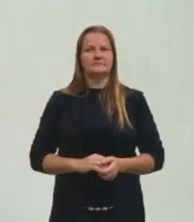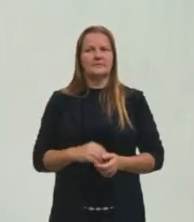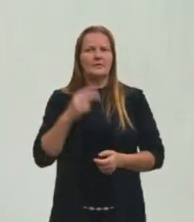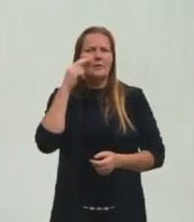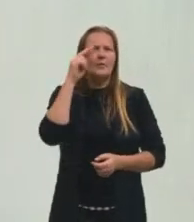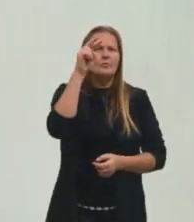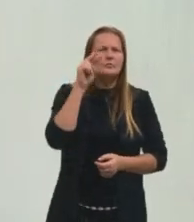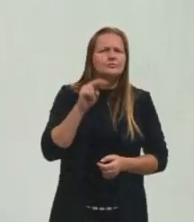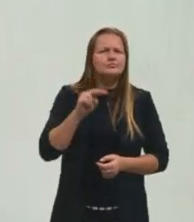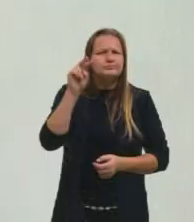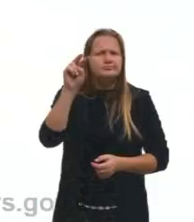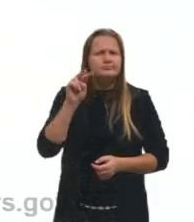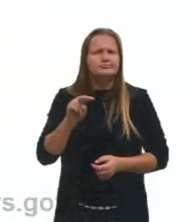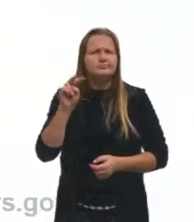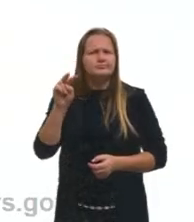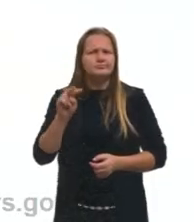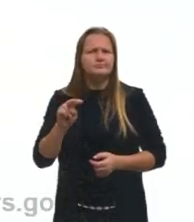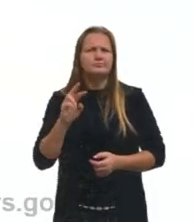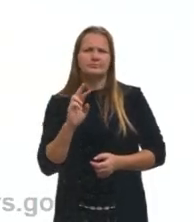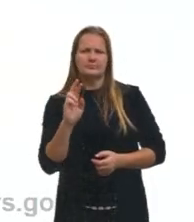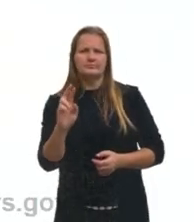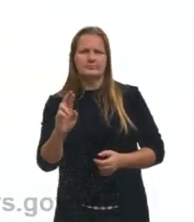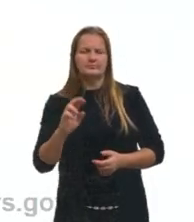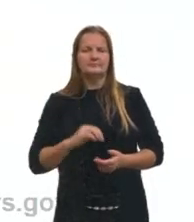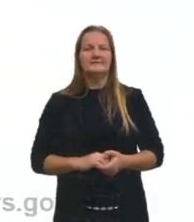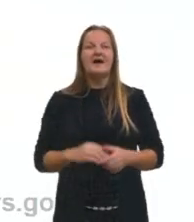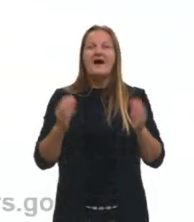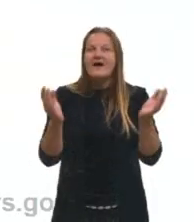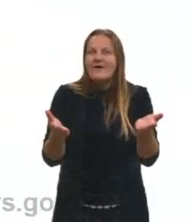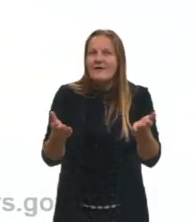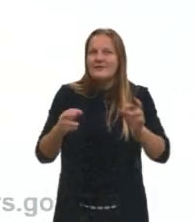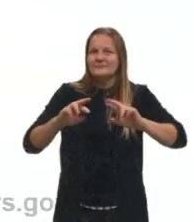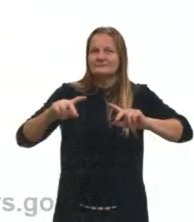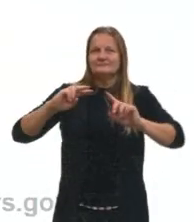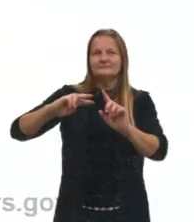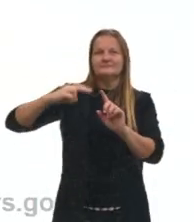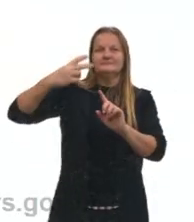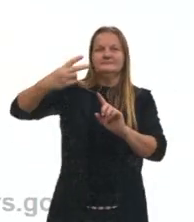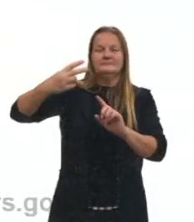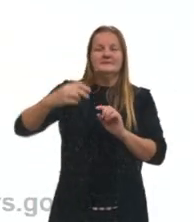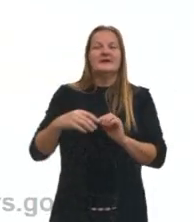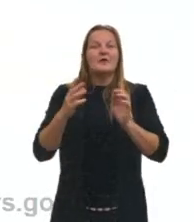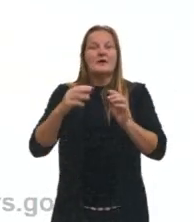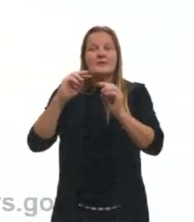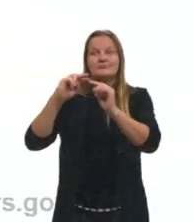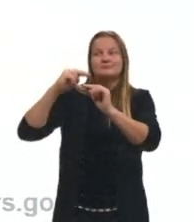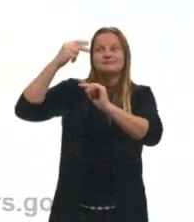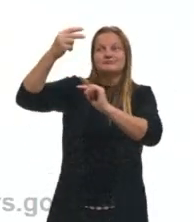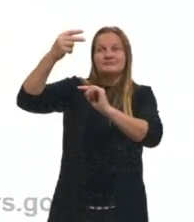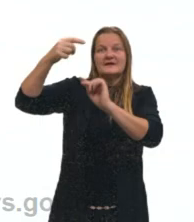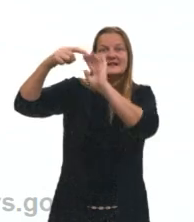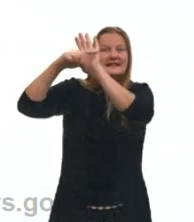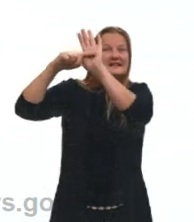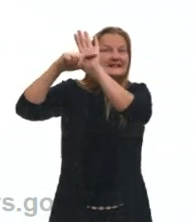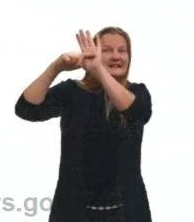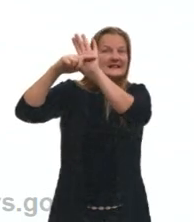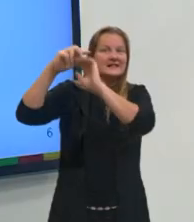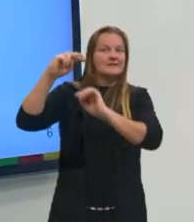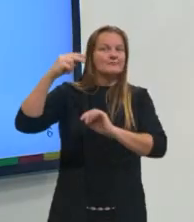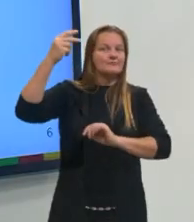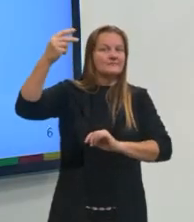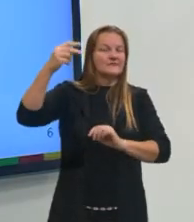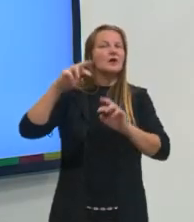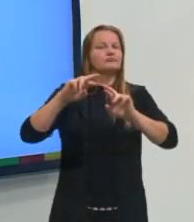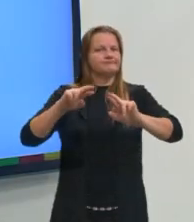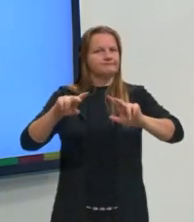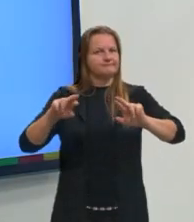né e agora a gente vai ver a potência com expoente negativo ela